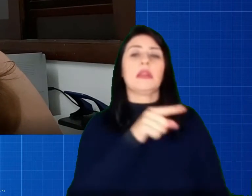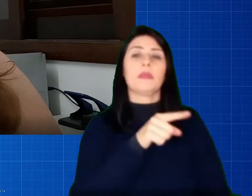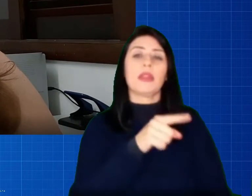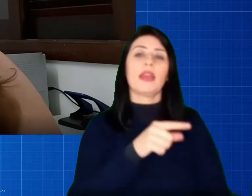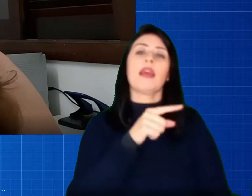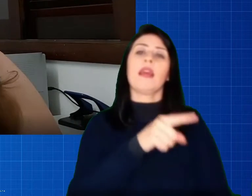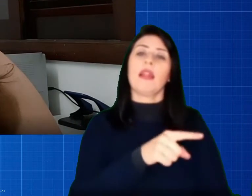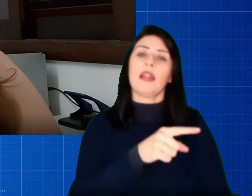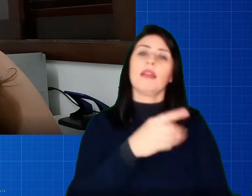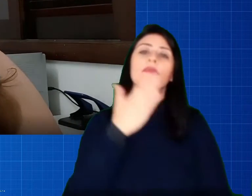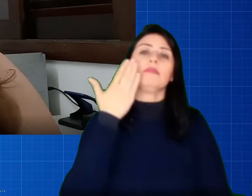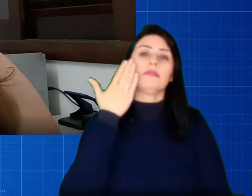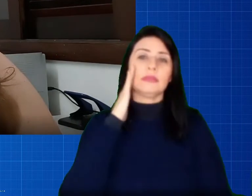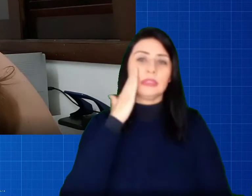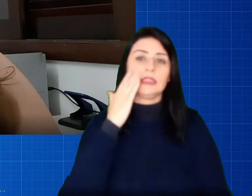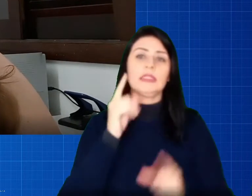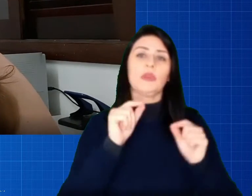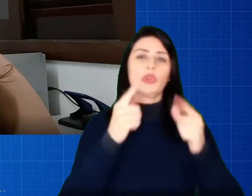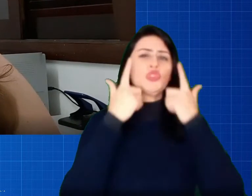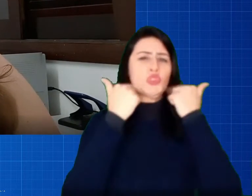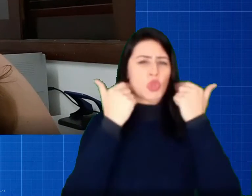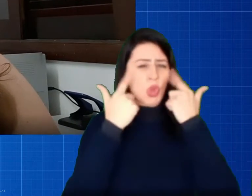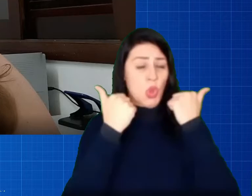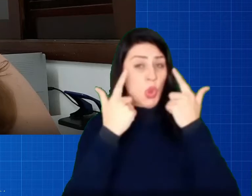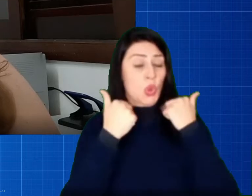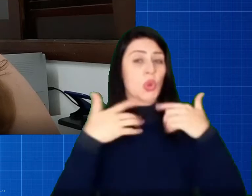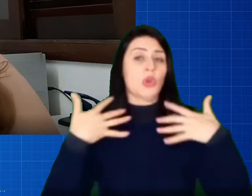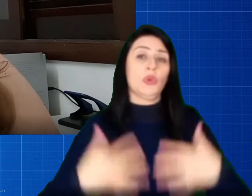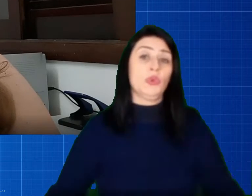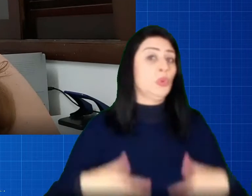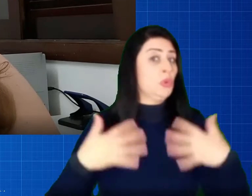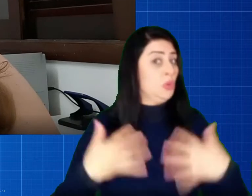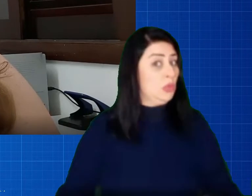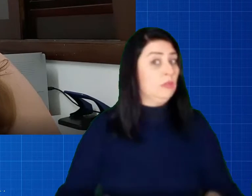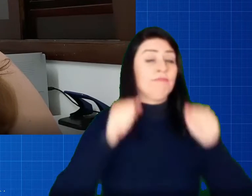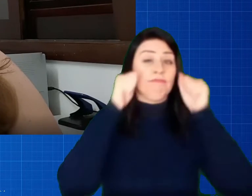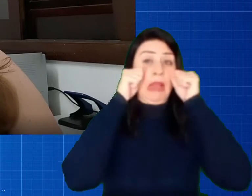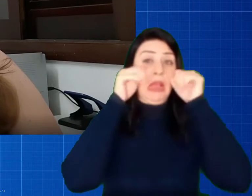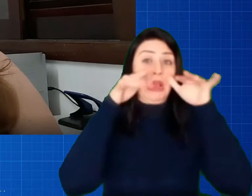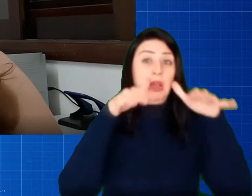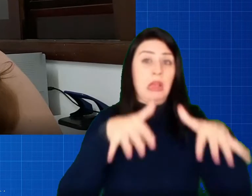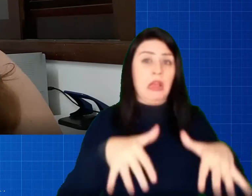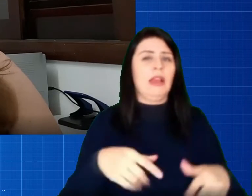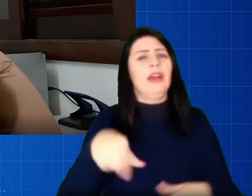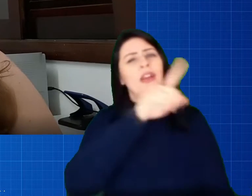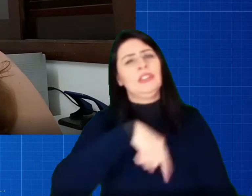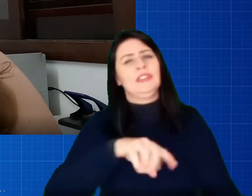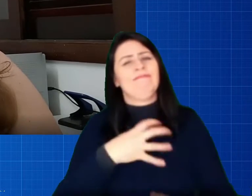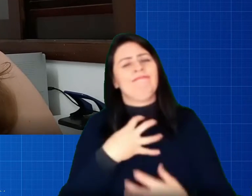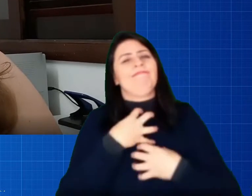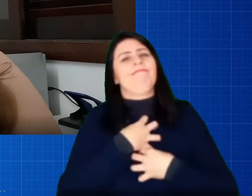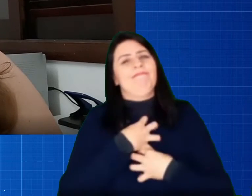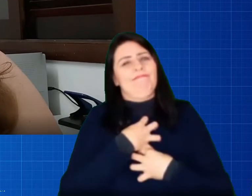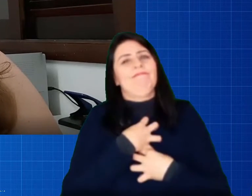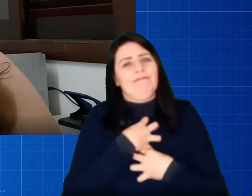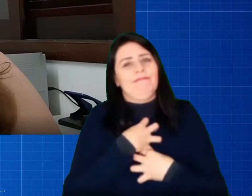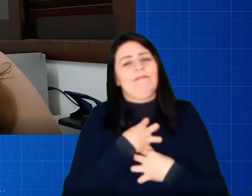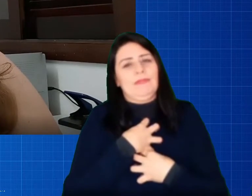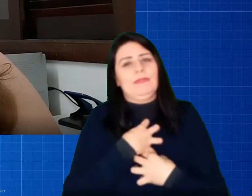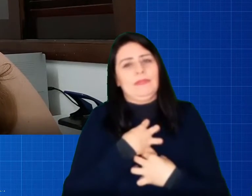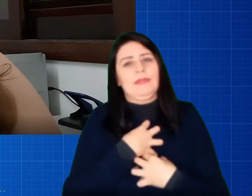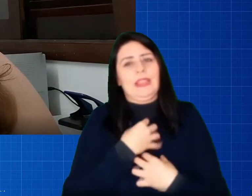e ela se deu por si, assim, no consultório chorou bastante. a gente se compadece com esse tipo de